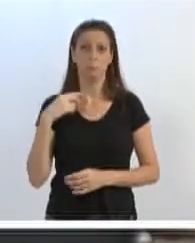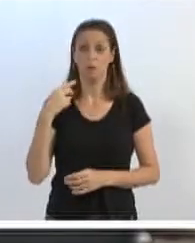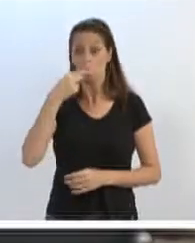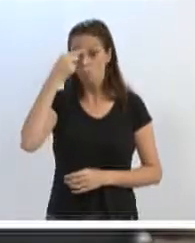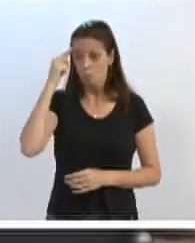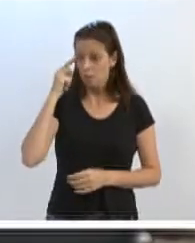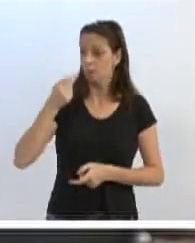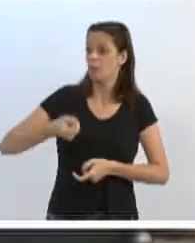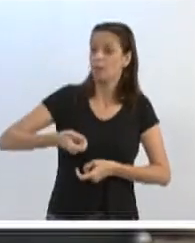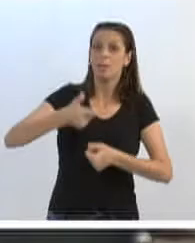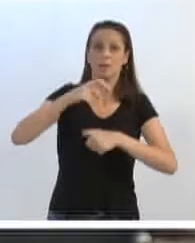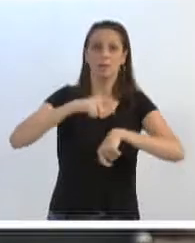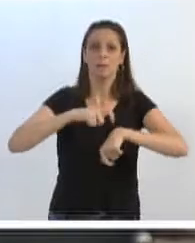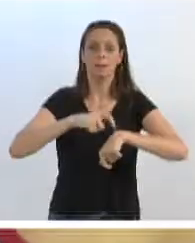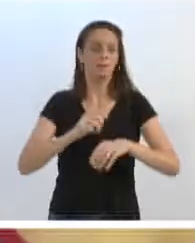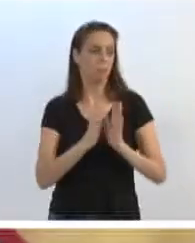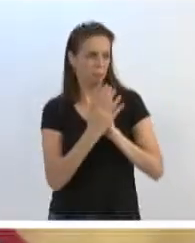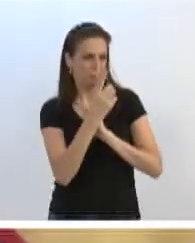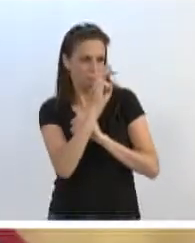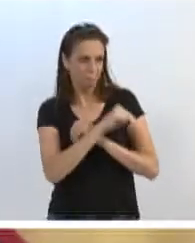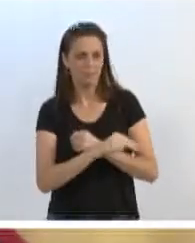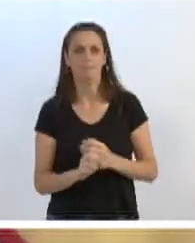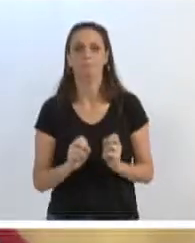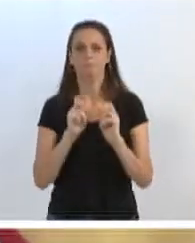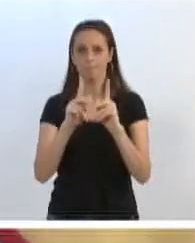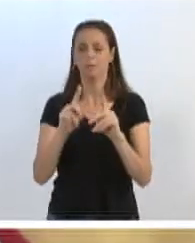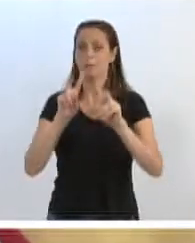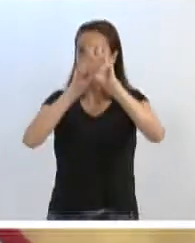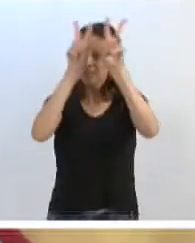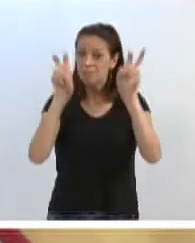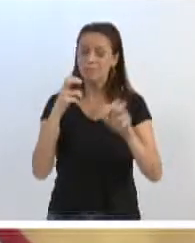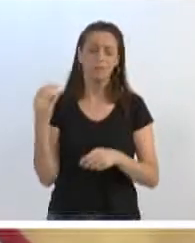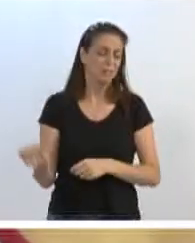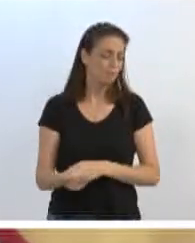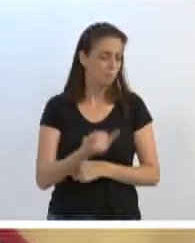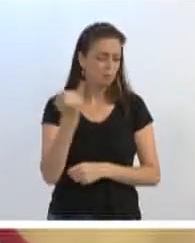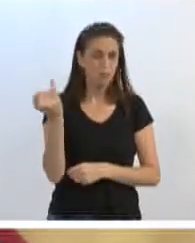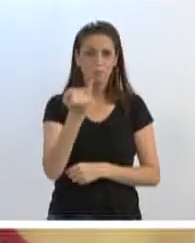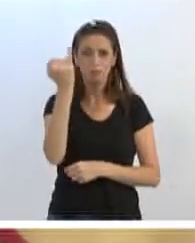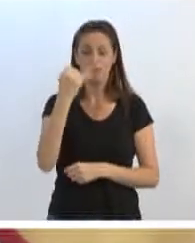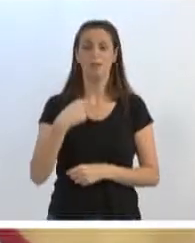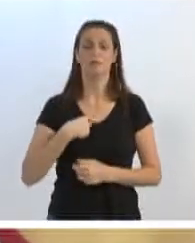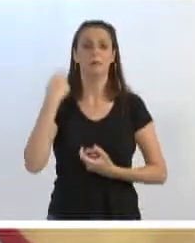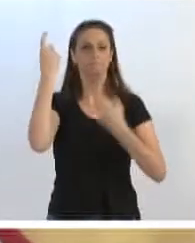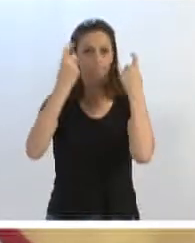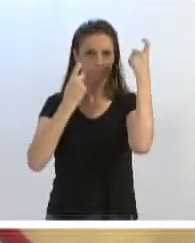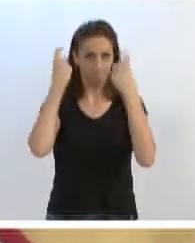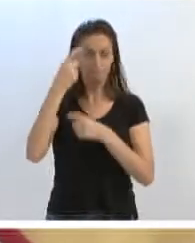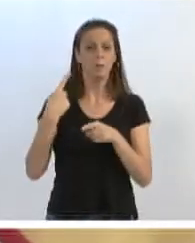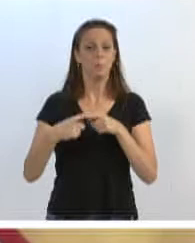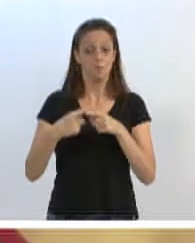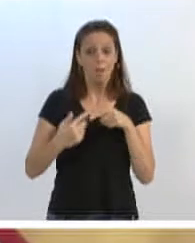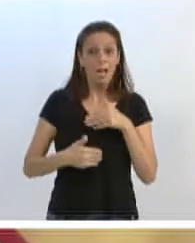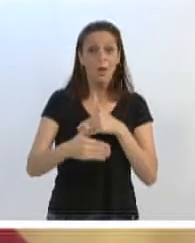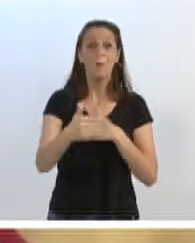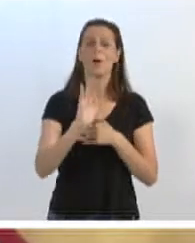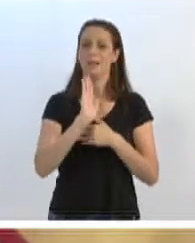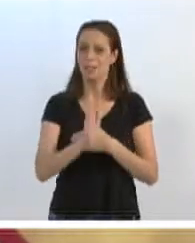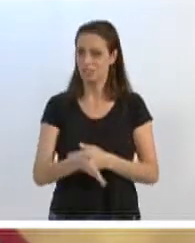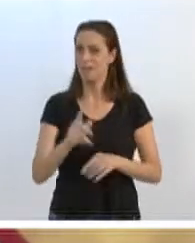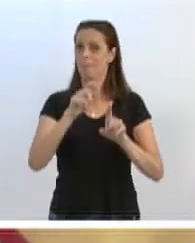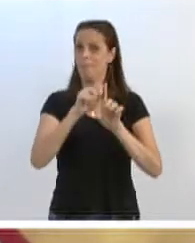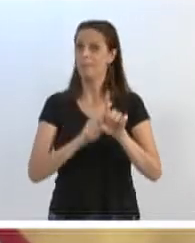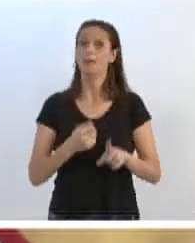agradeço o vereador então mais um minutinho porque o tema realmente é relevante a minha preocupação agora com a chegada do final do ano